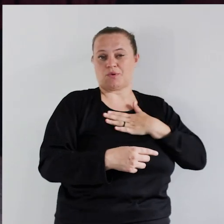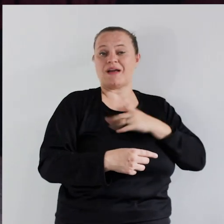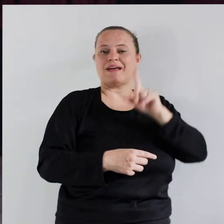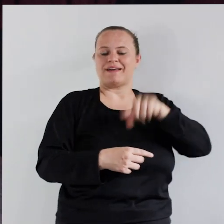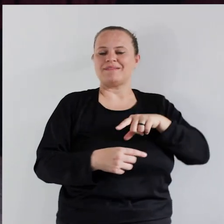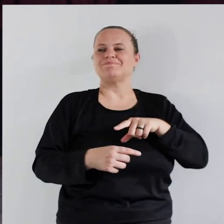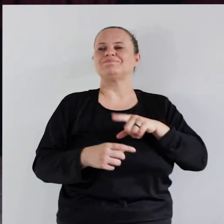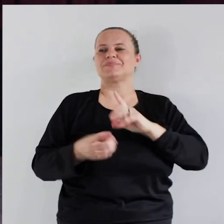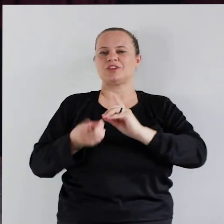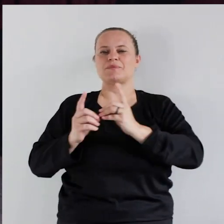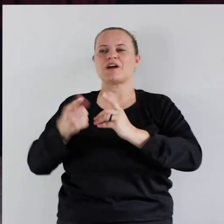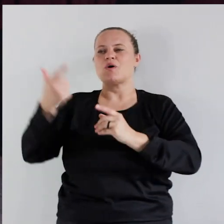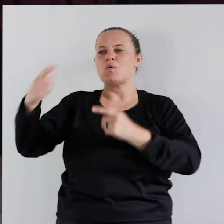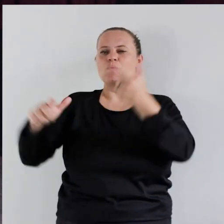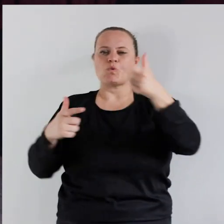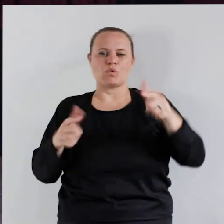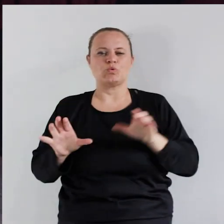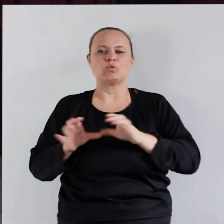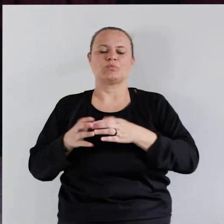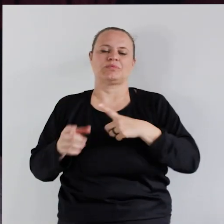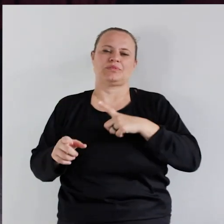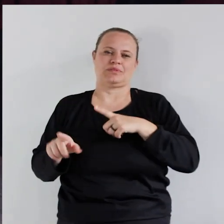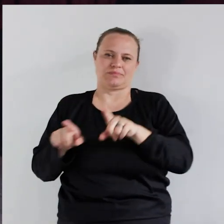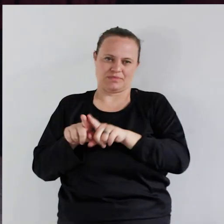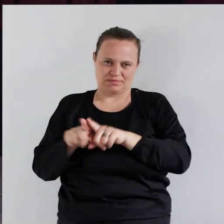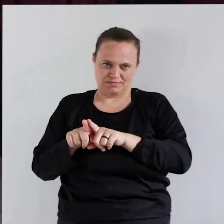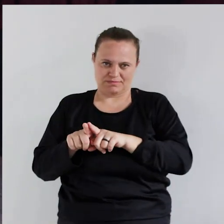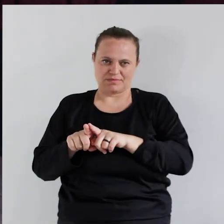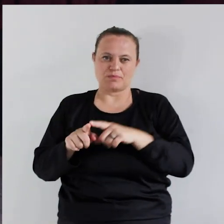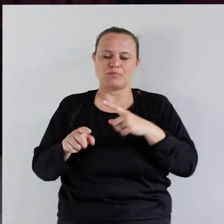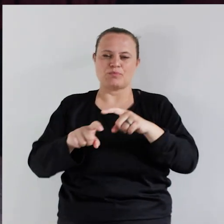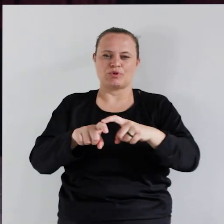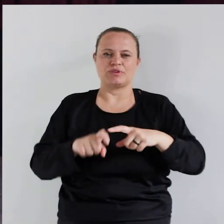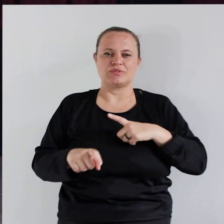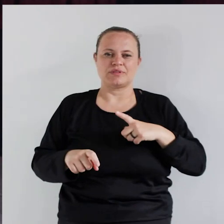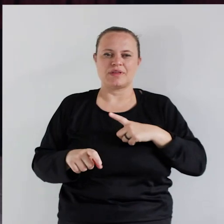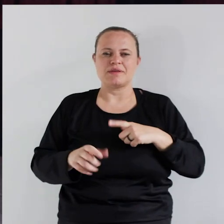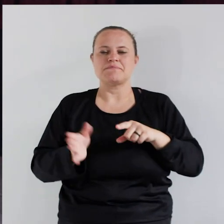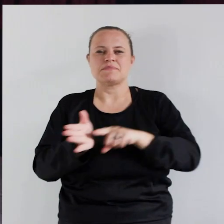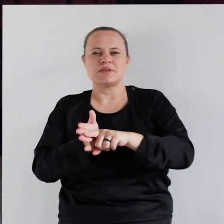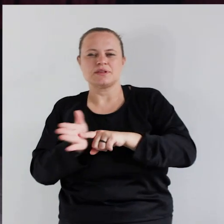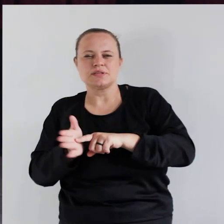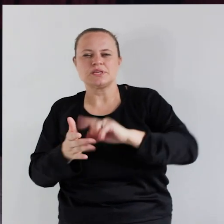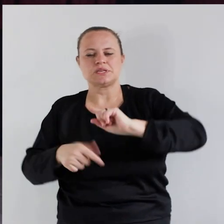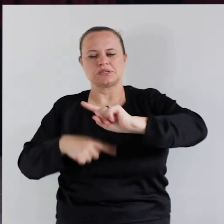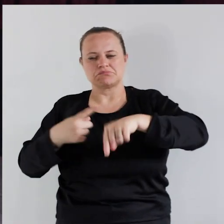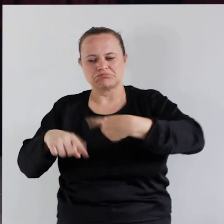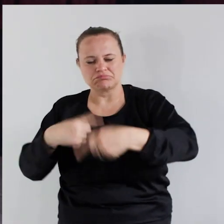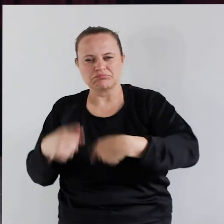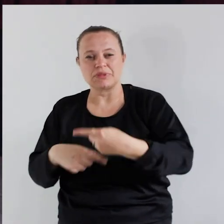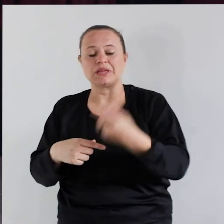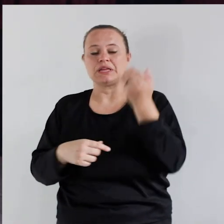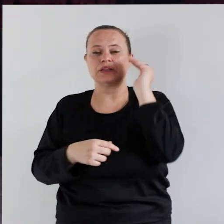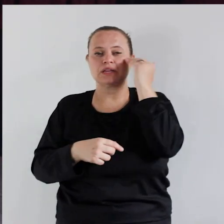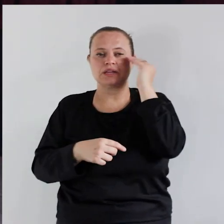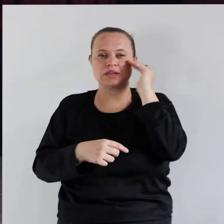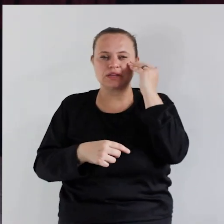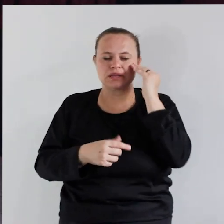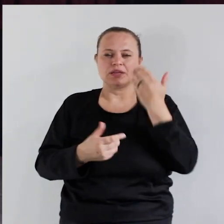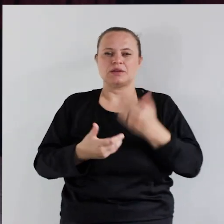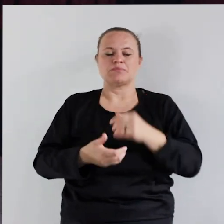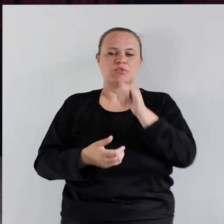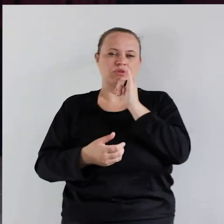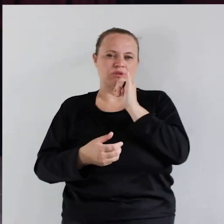únicos, não são particulares dessa organização. Então, aí a gente tem algumas pesquisas que isso